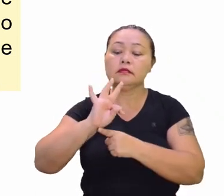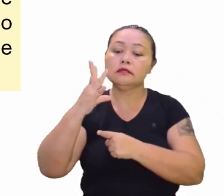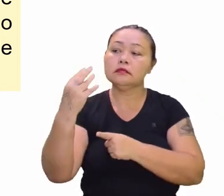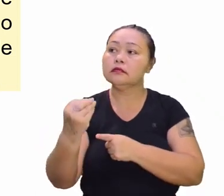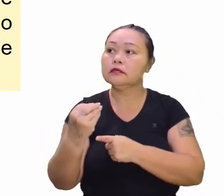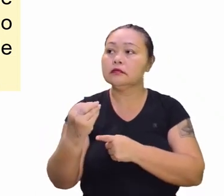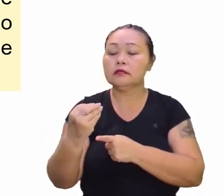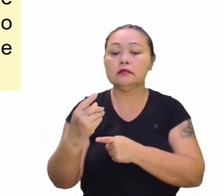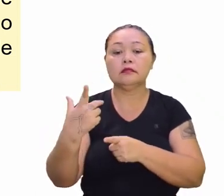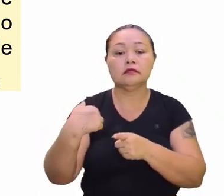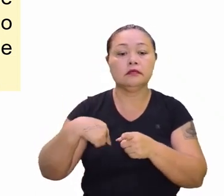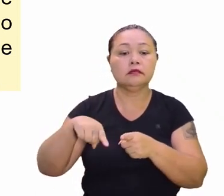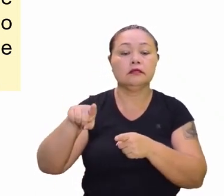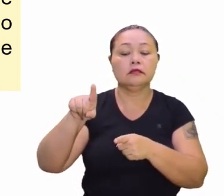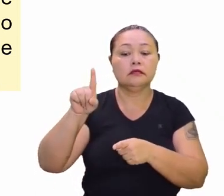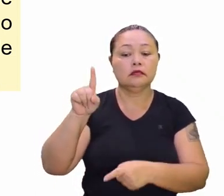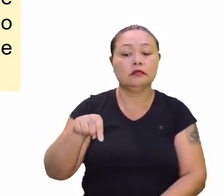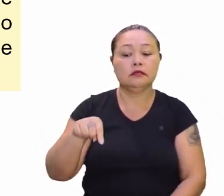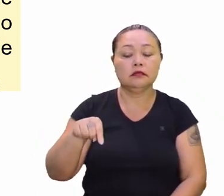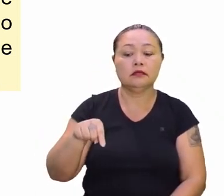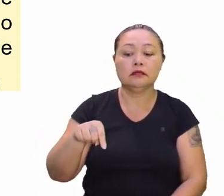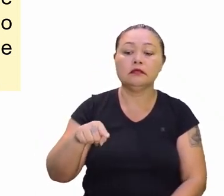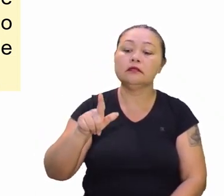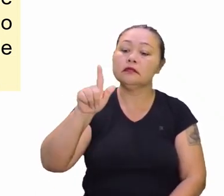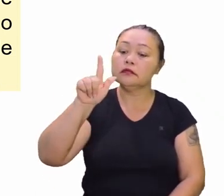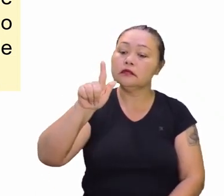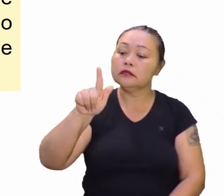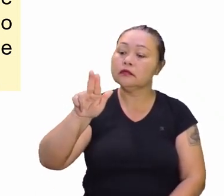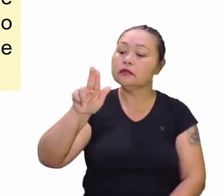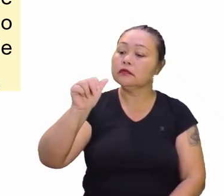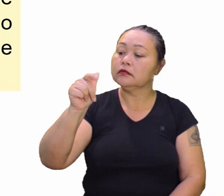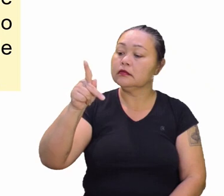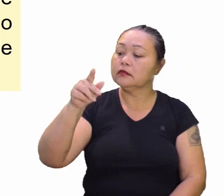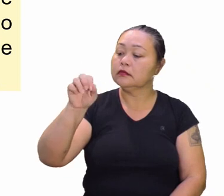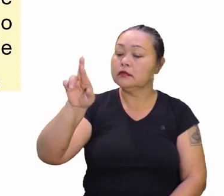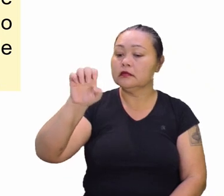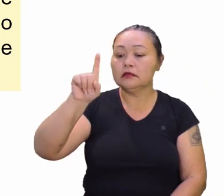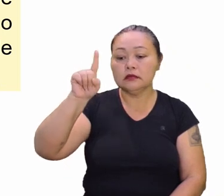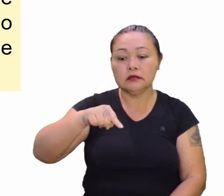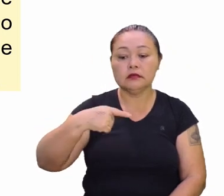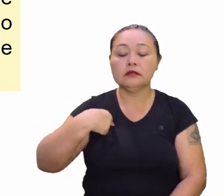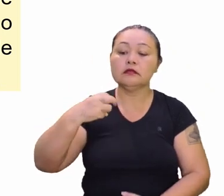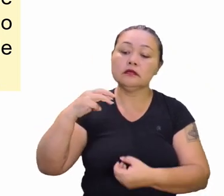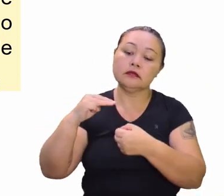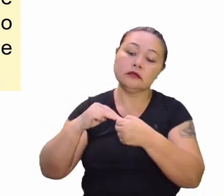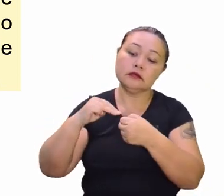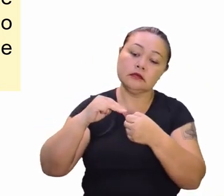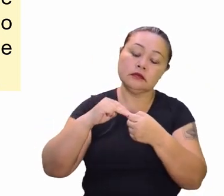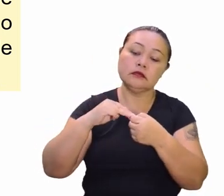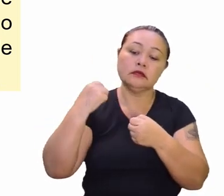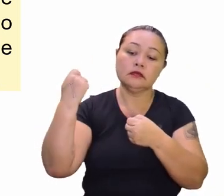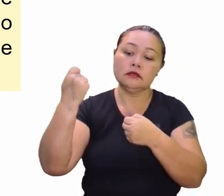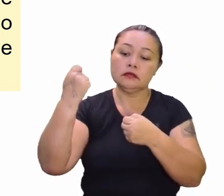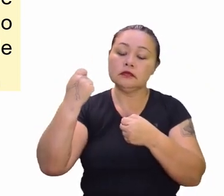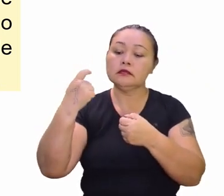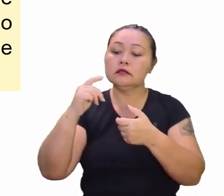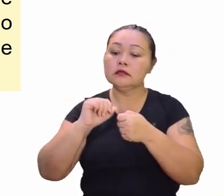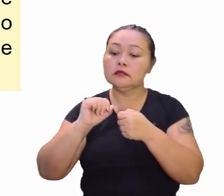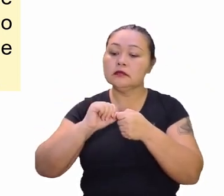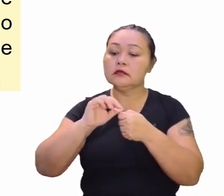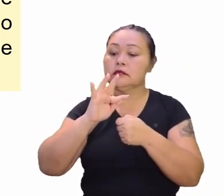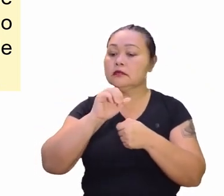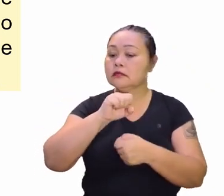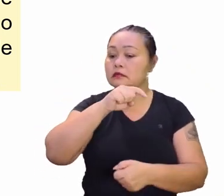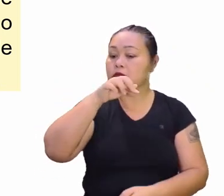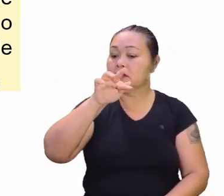temos a Reserva Biológica do Guaporé, que compreende os municípios de Alta Floresta do Oeste e São Francisco